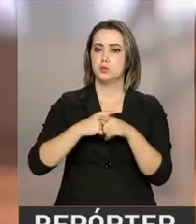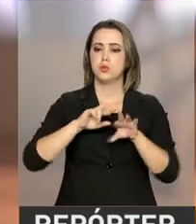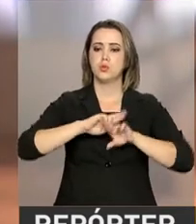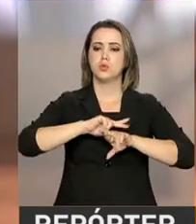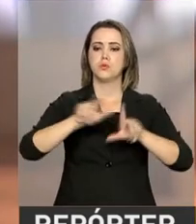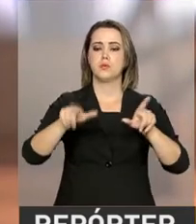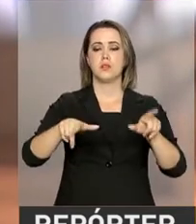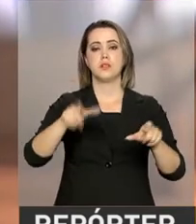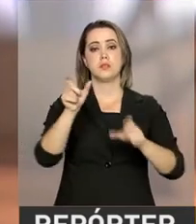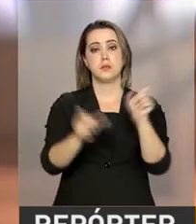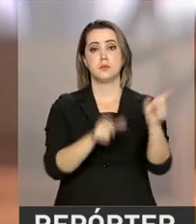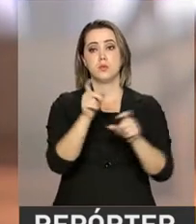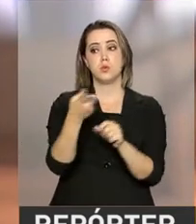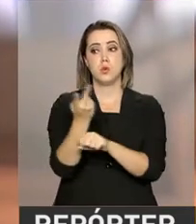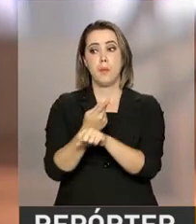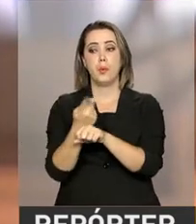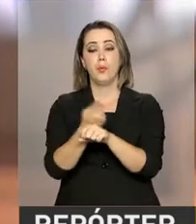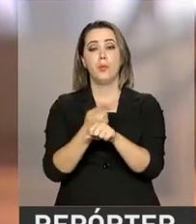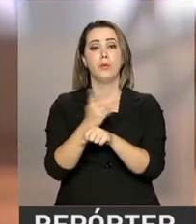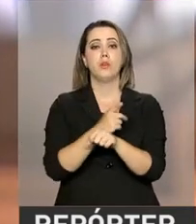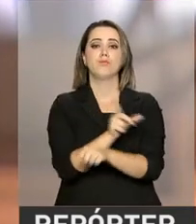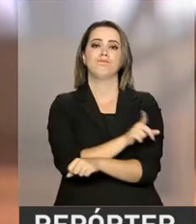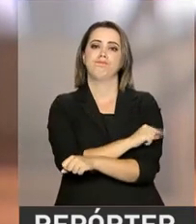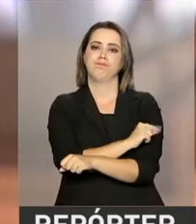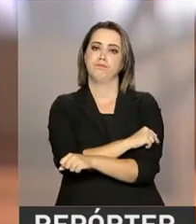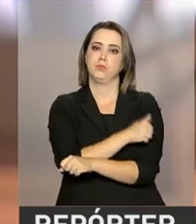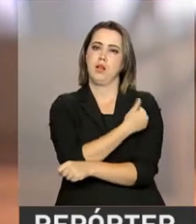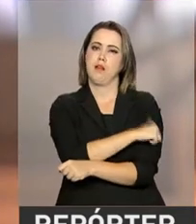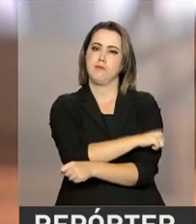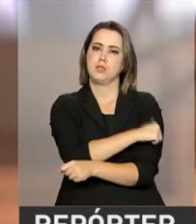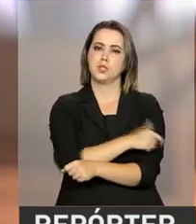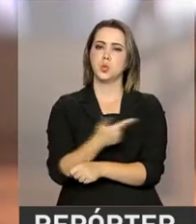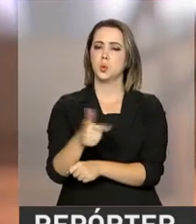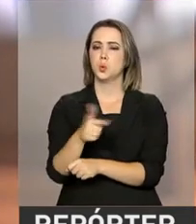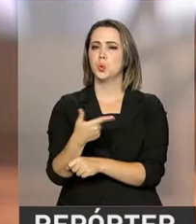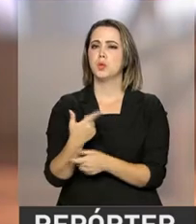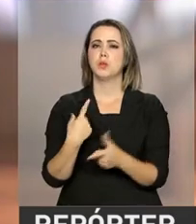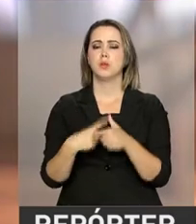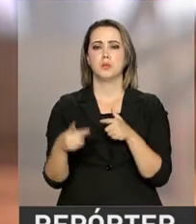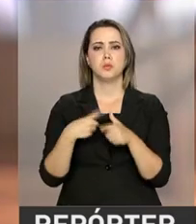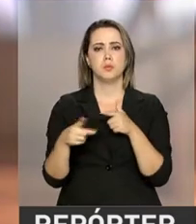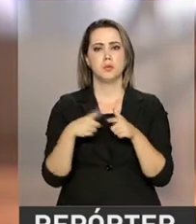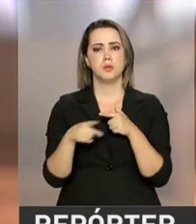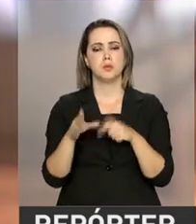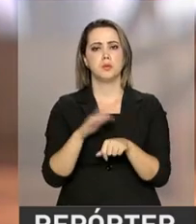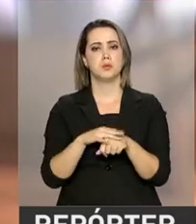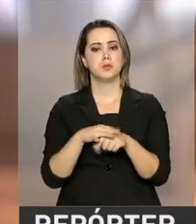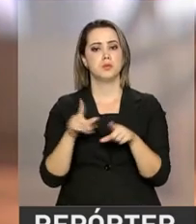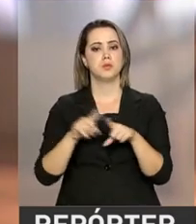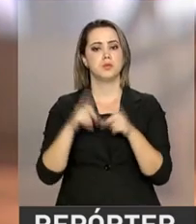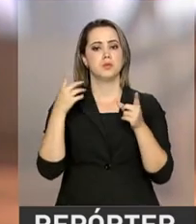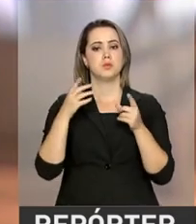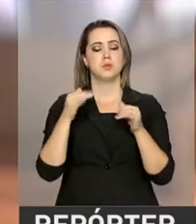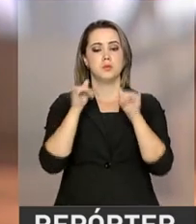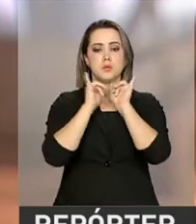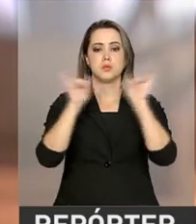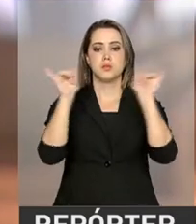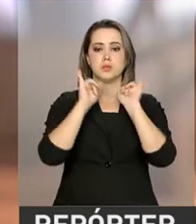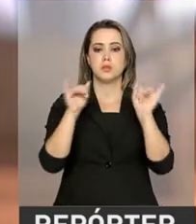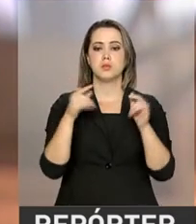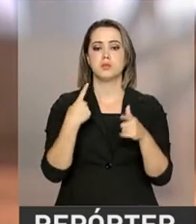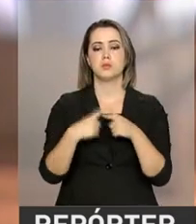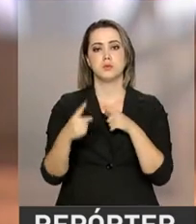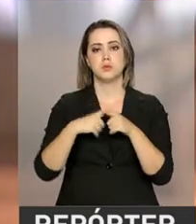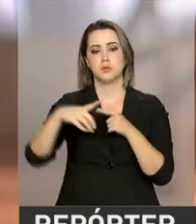pessoas que procuraram a vacina. A cidade do Rio não tem nenhum caso da doença, mas está em campanha de alerta sobre a